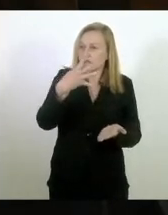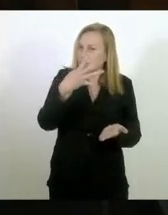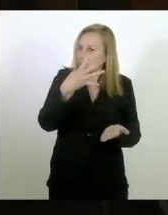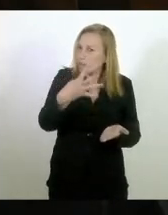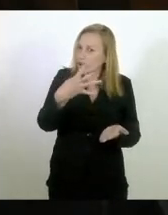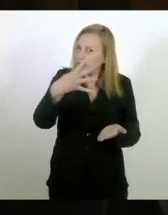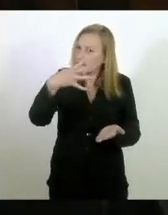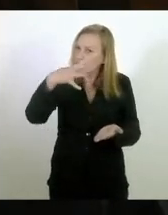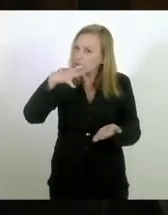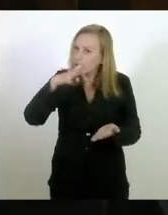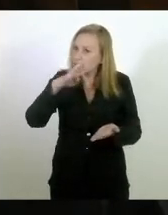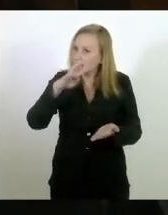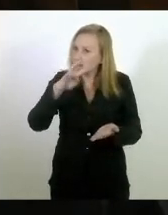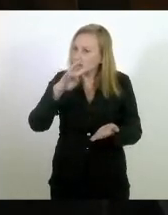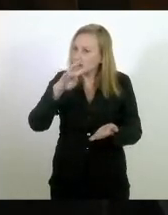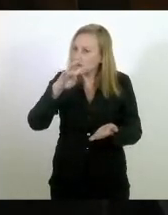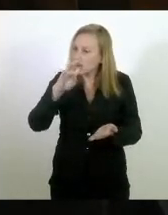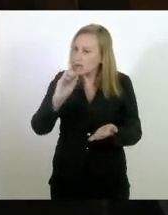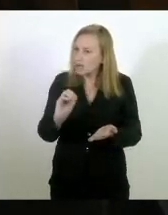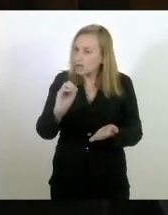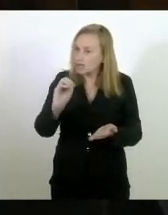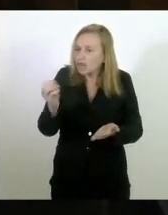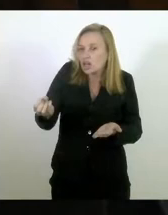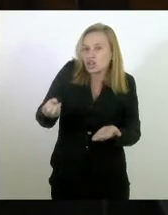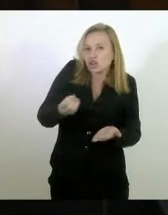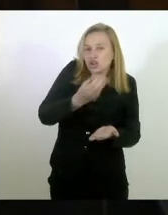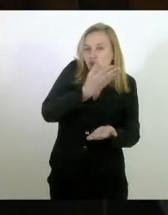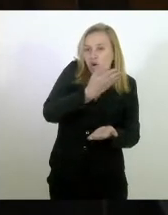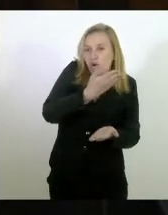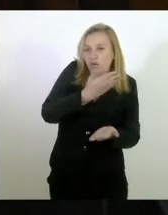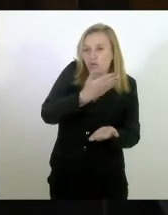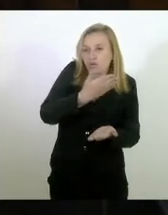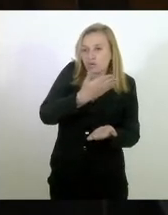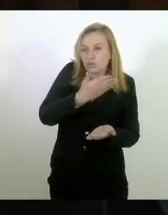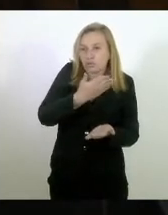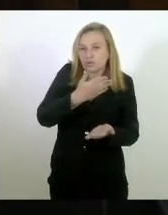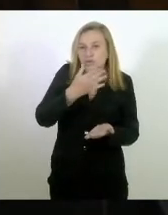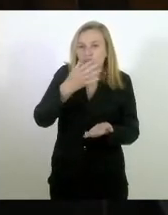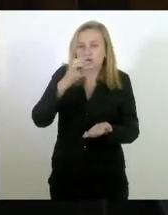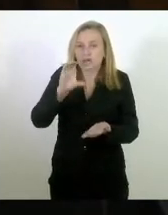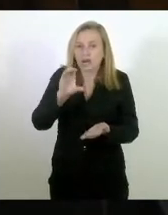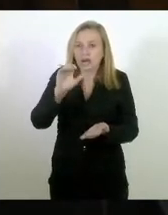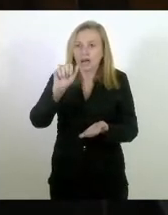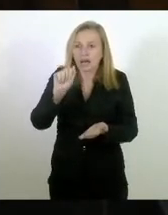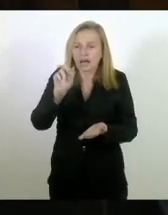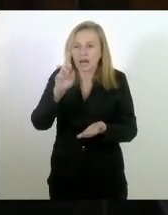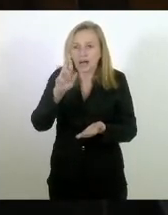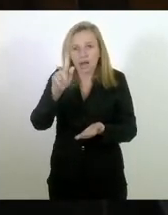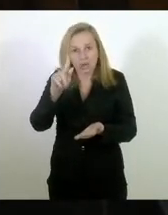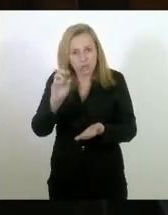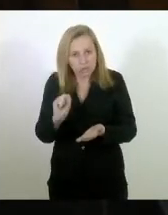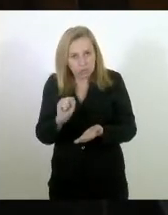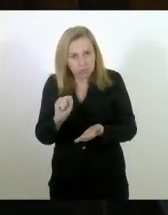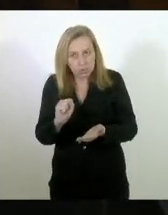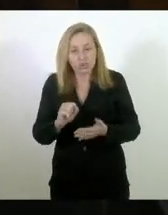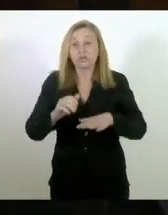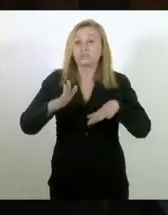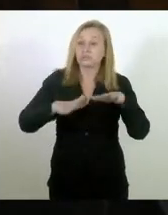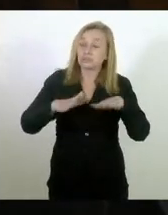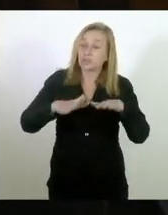40 novos cargos comissionados o variando